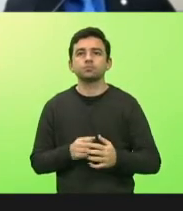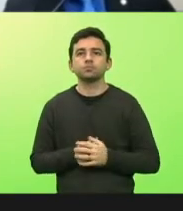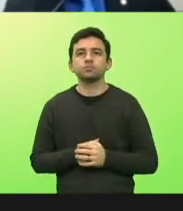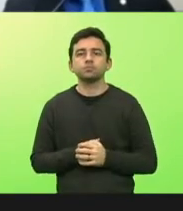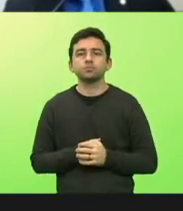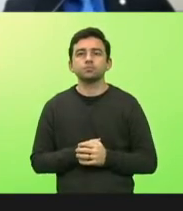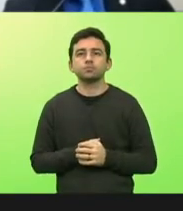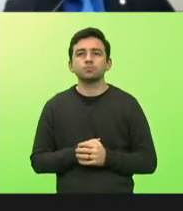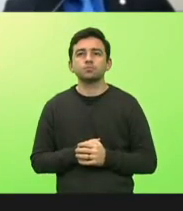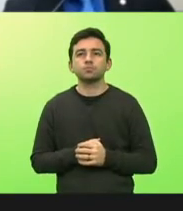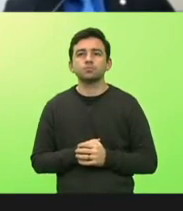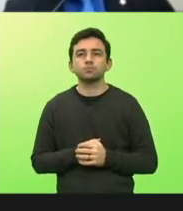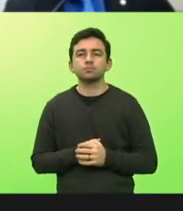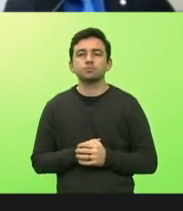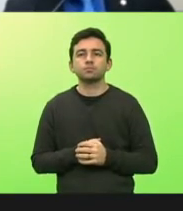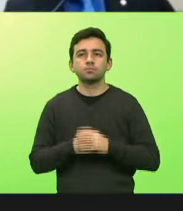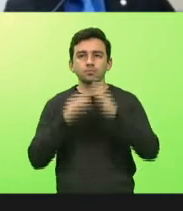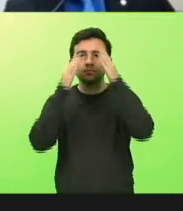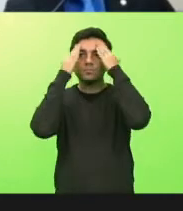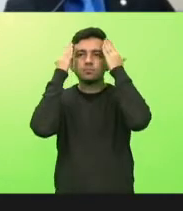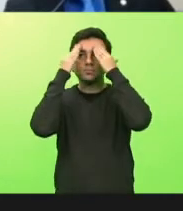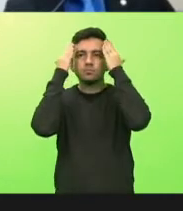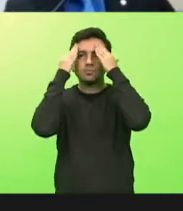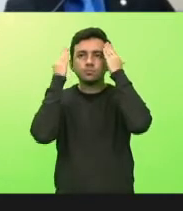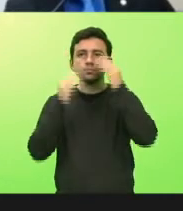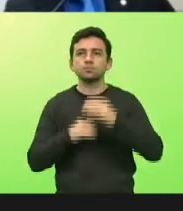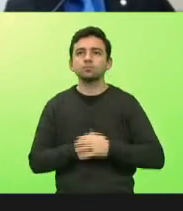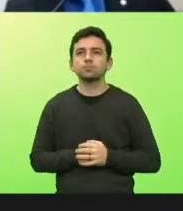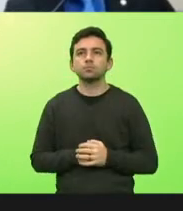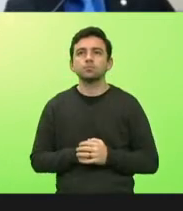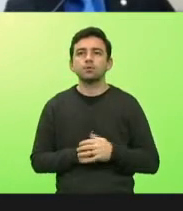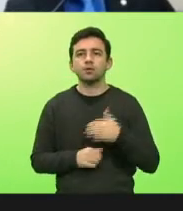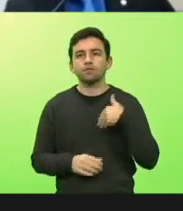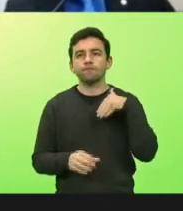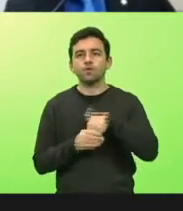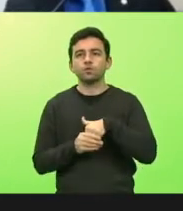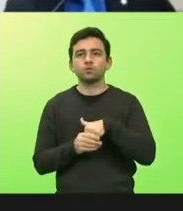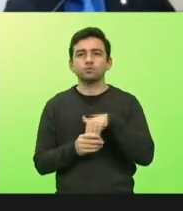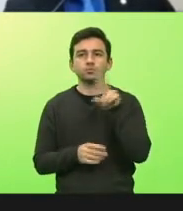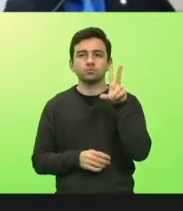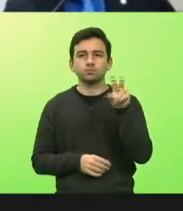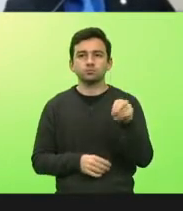Deputado José Milton Schaefer. Deputado José Milton, vota não.